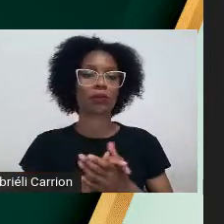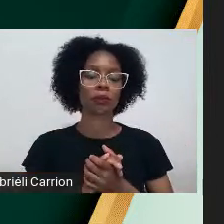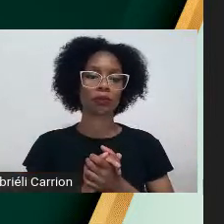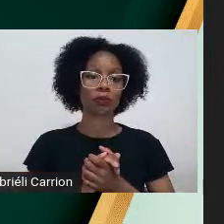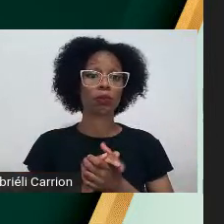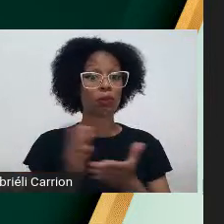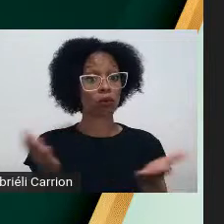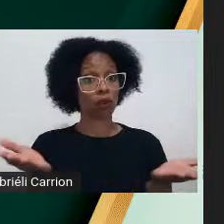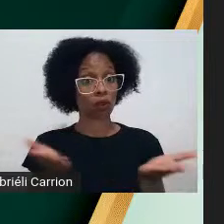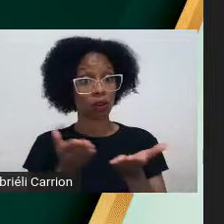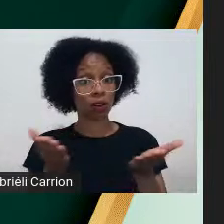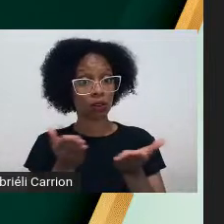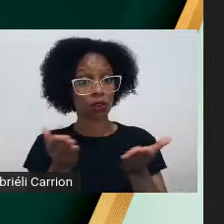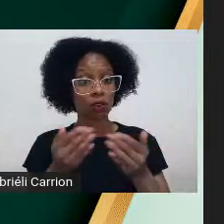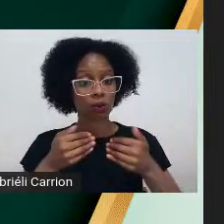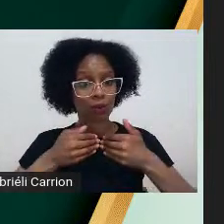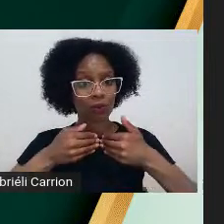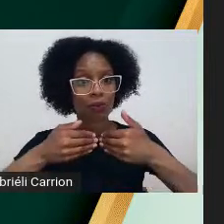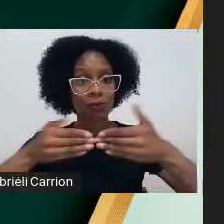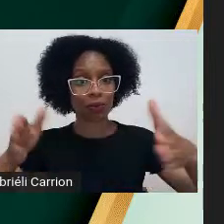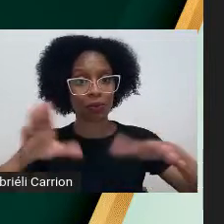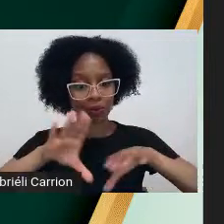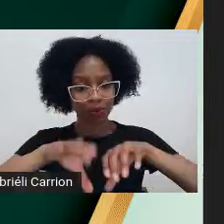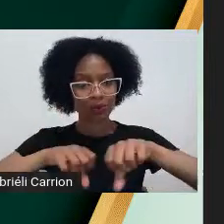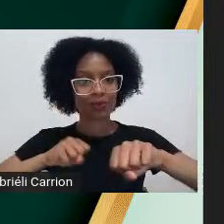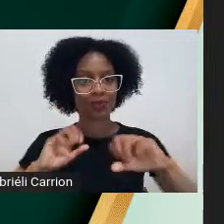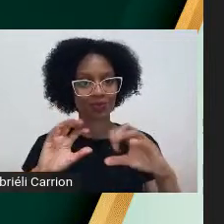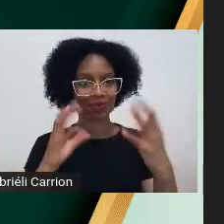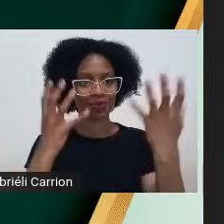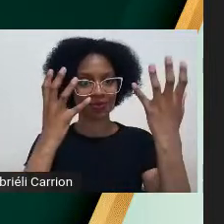para a presidência e abertura desta sessão solene.